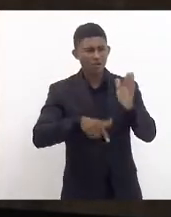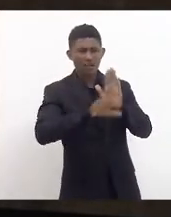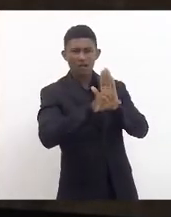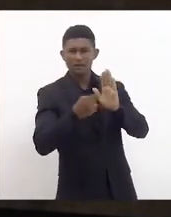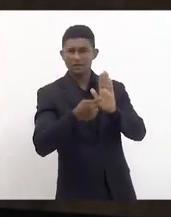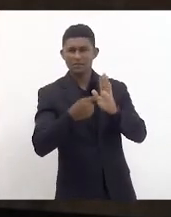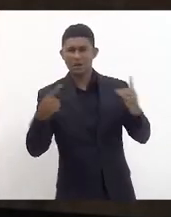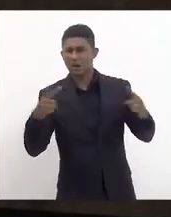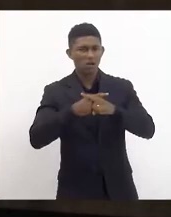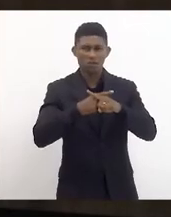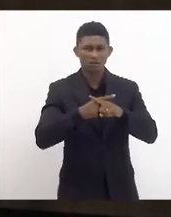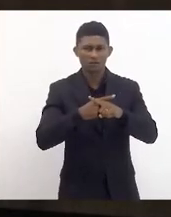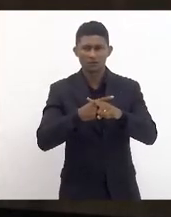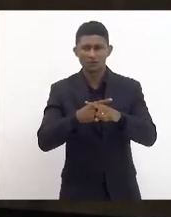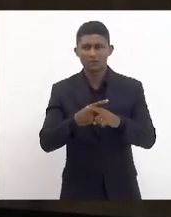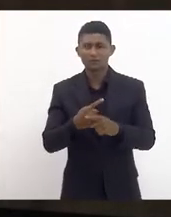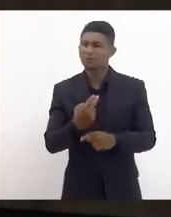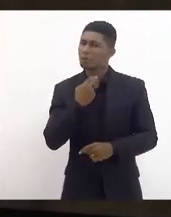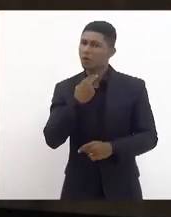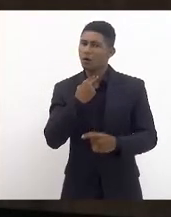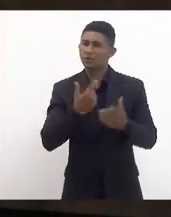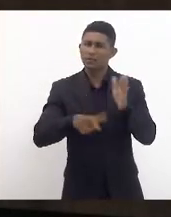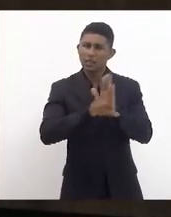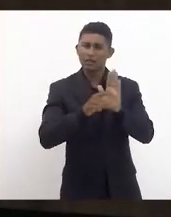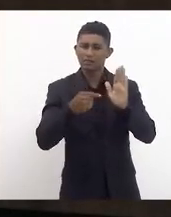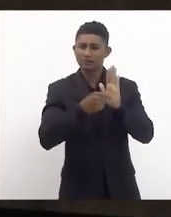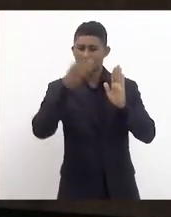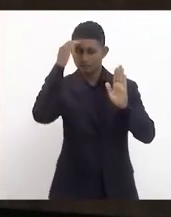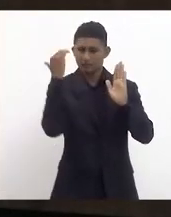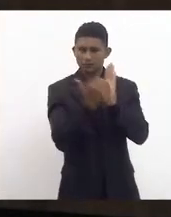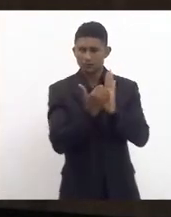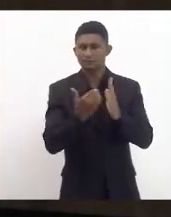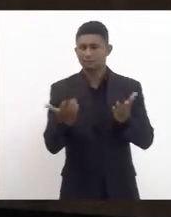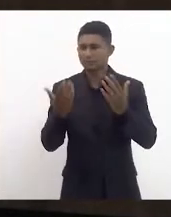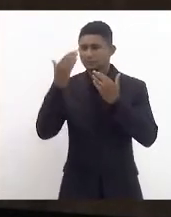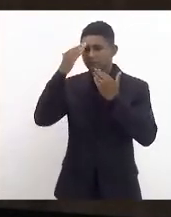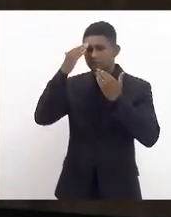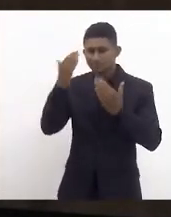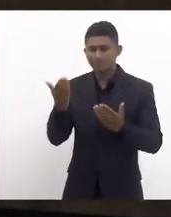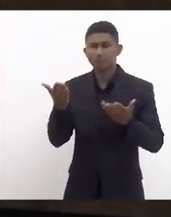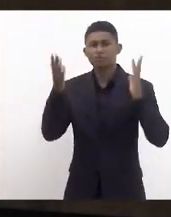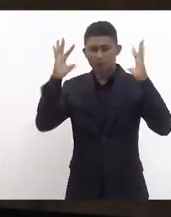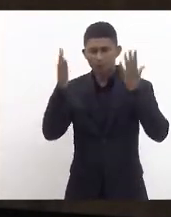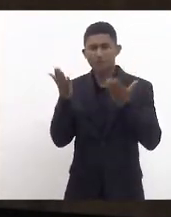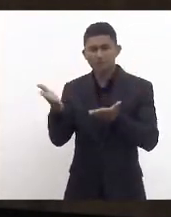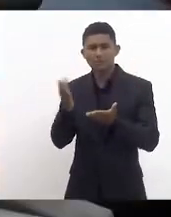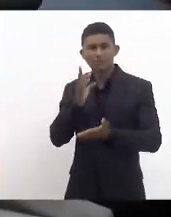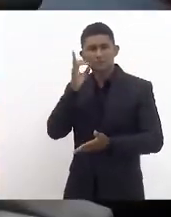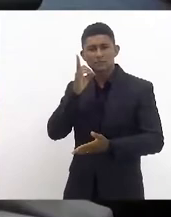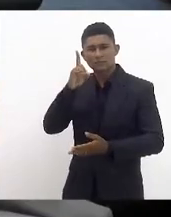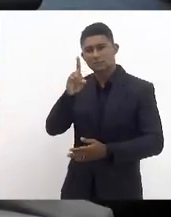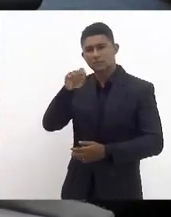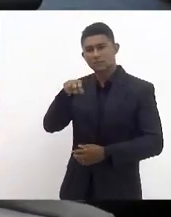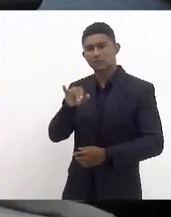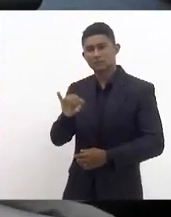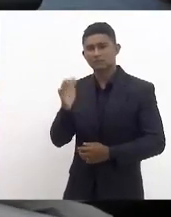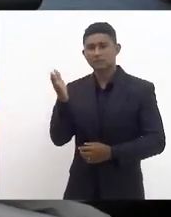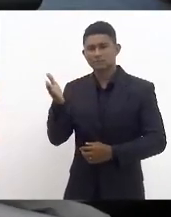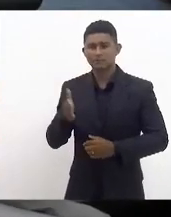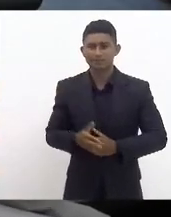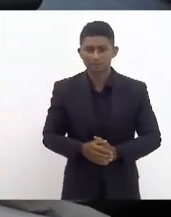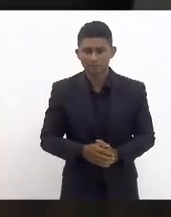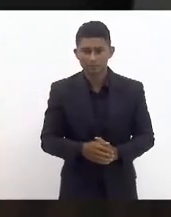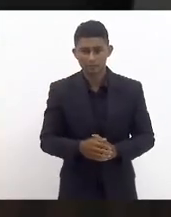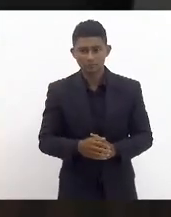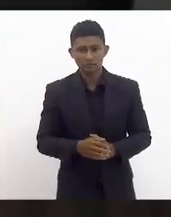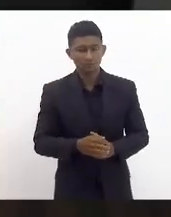No mínimo, a gente tem que fazer o cúmplice das nossas leis. Obrigado. Parabéns, Dani Monteiro. Pela ordem, senhor presidente.